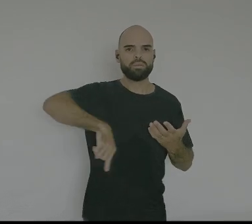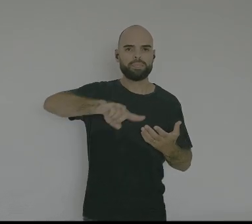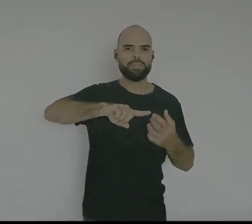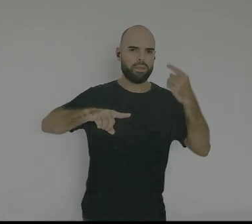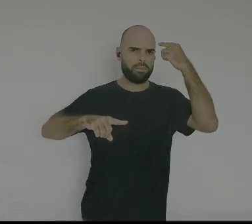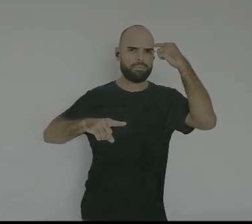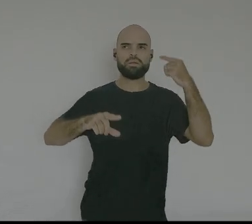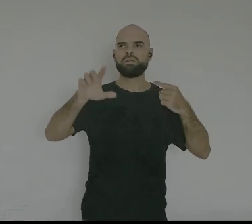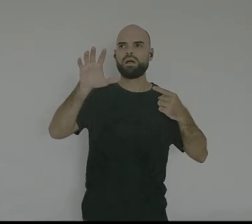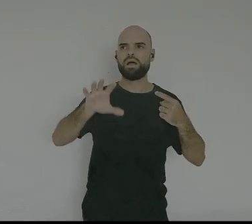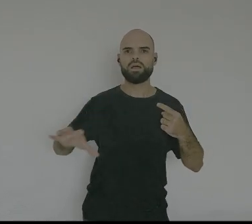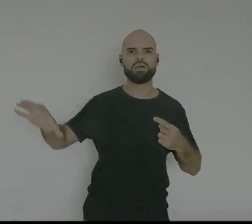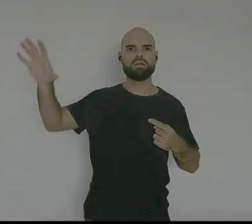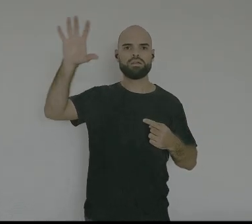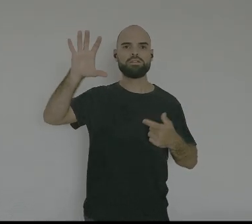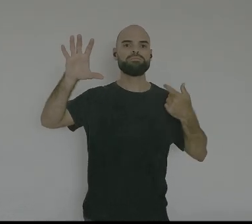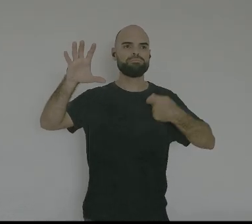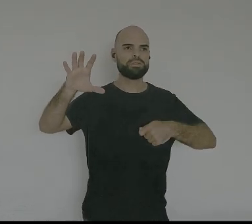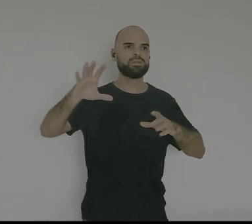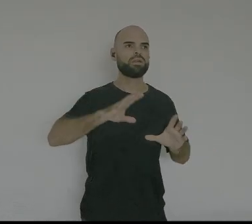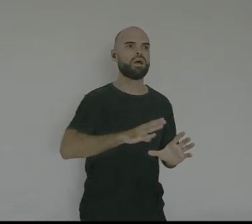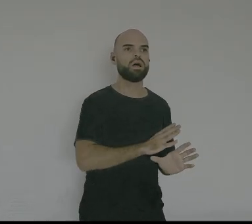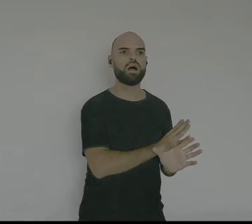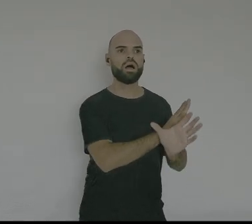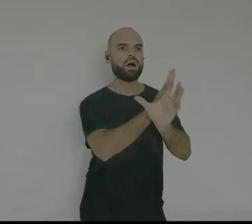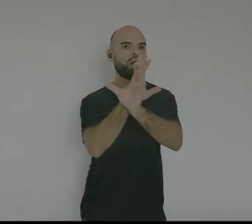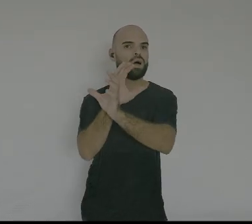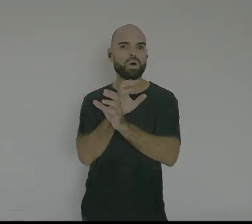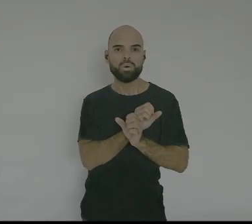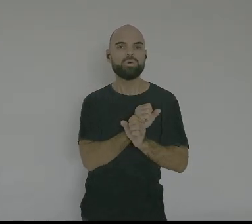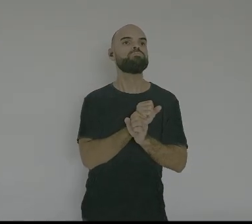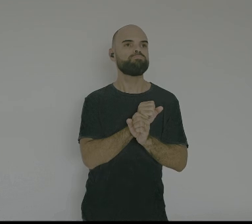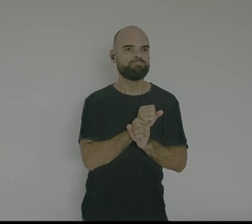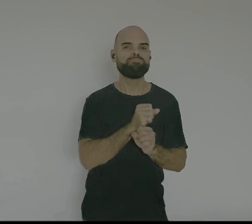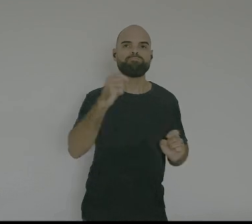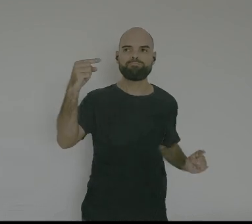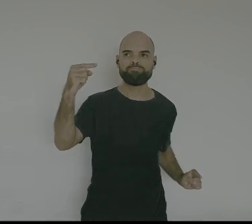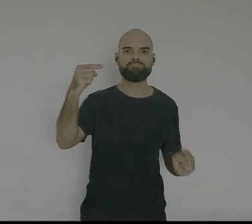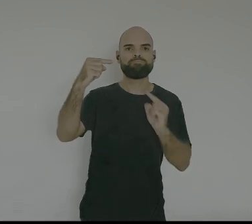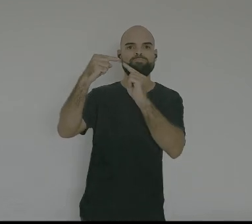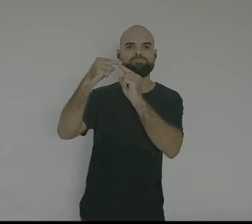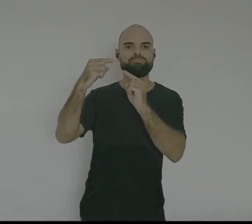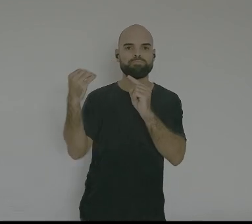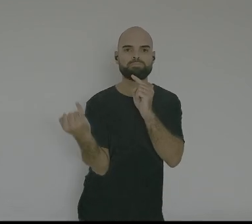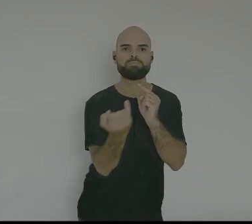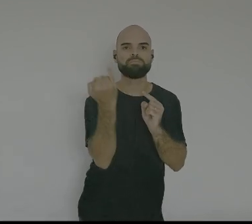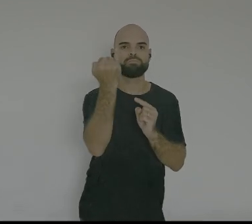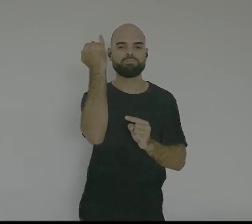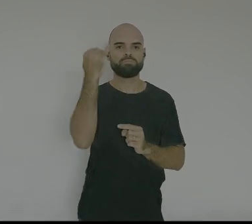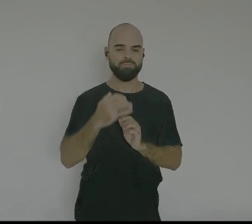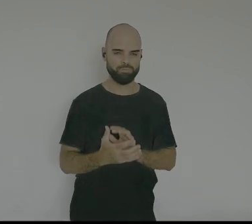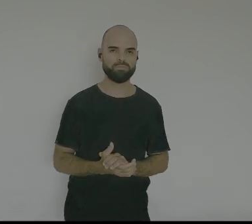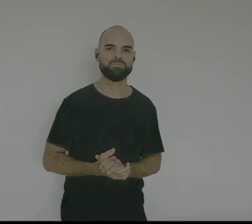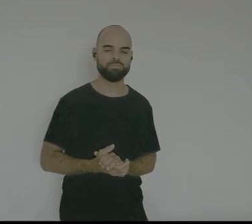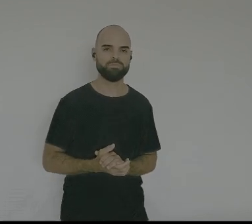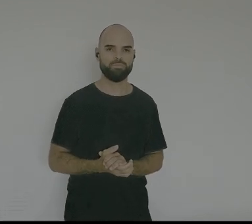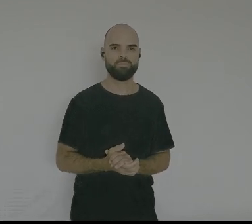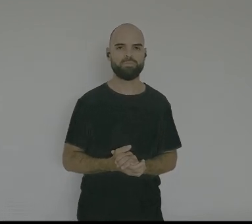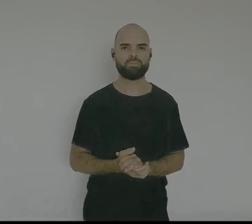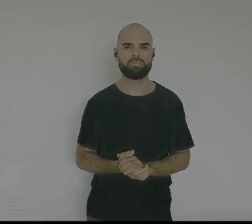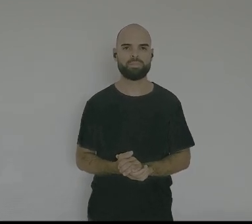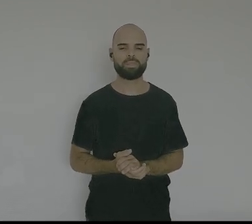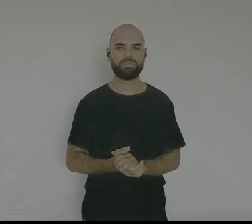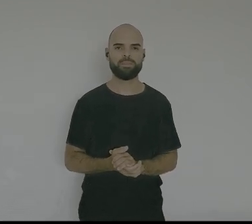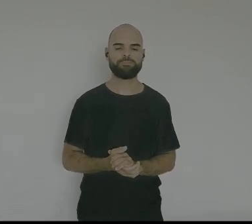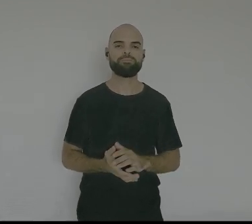269.921. Portanto, ao desenhar as redes, nós temos que considerar todo esse conjunto de territórios